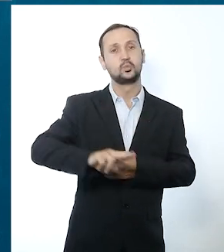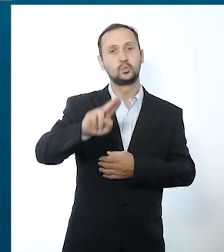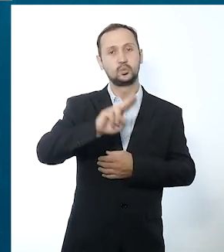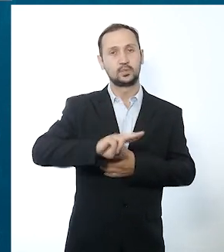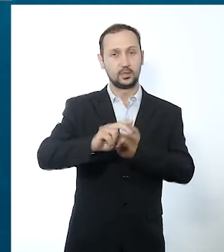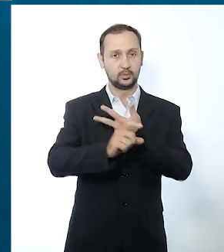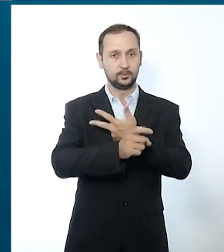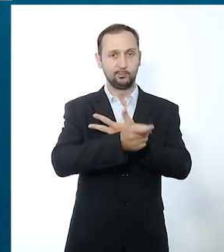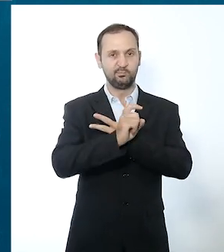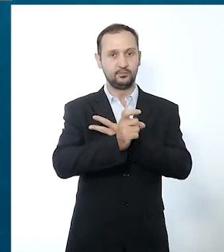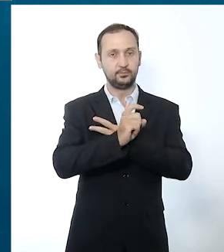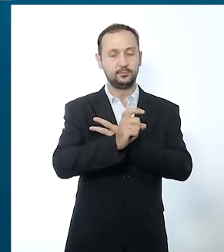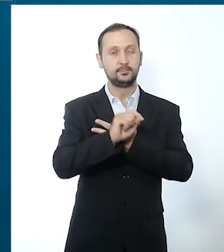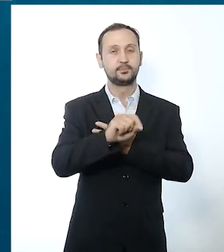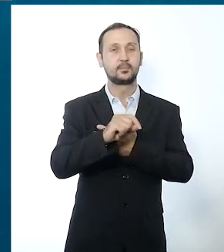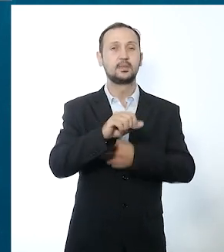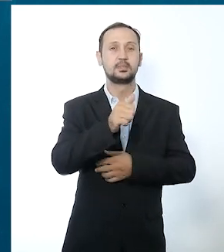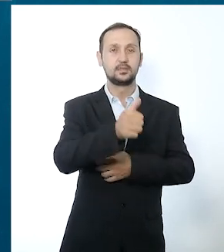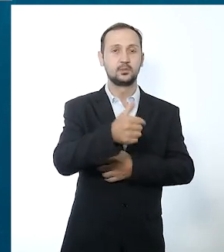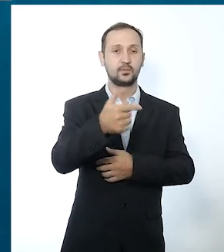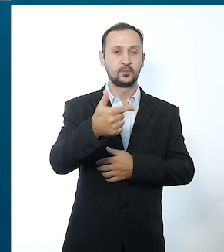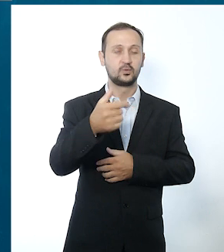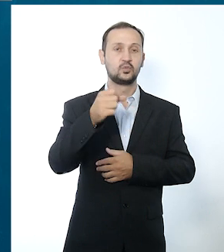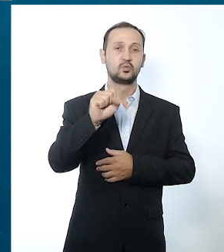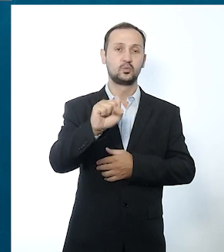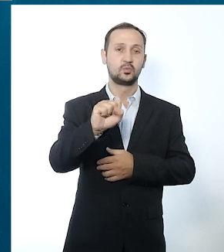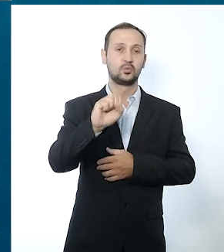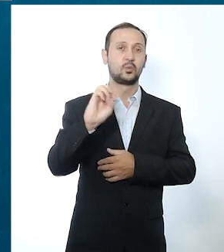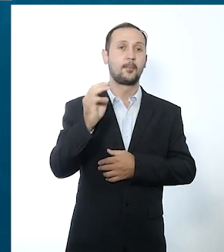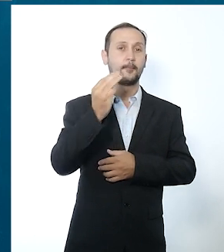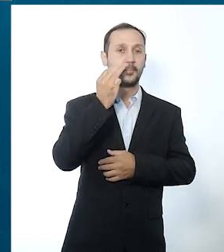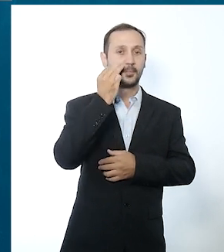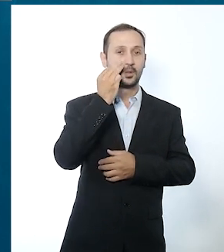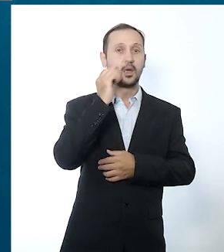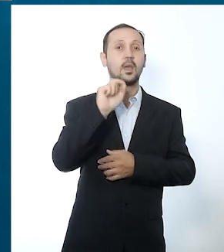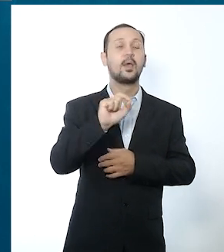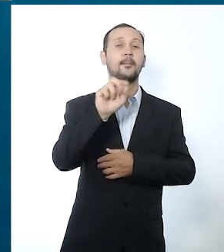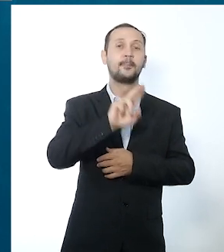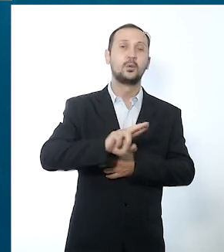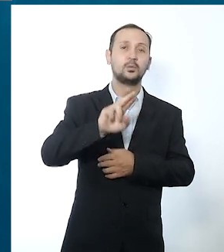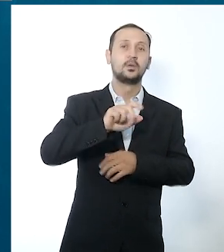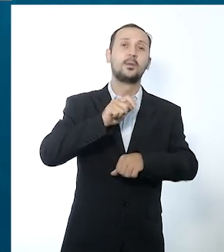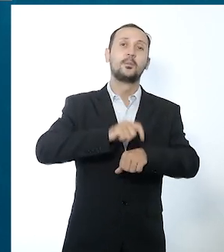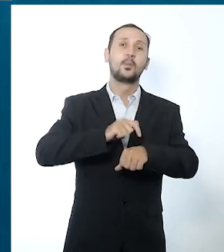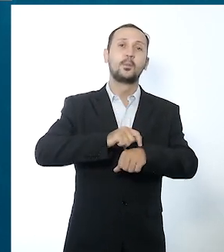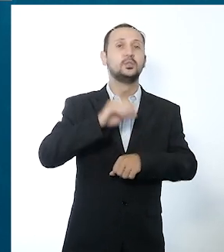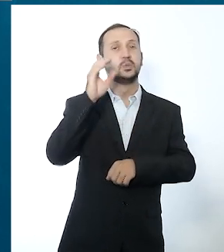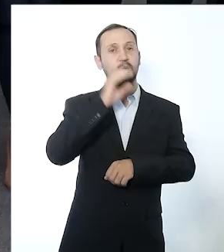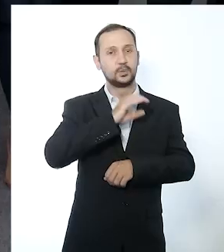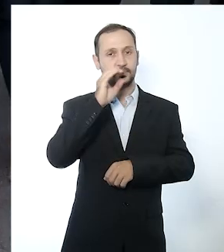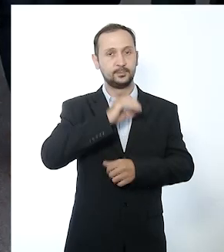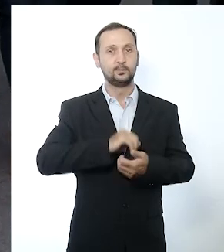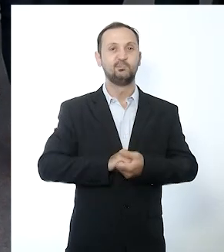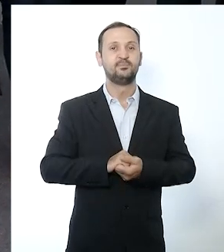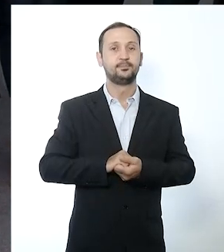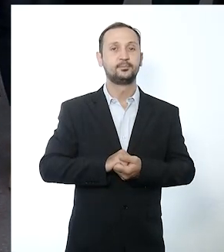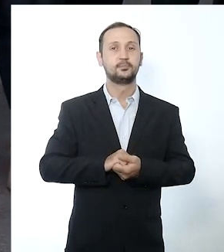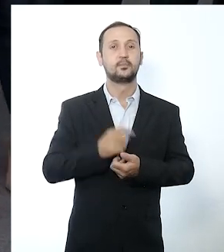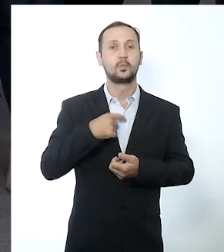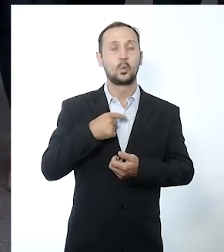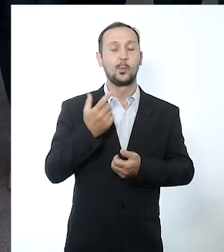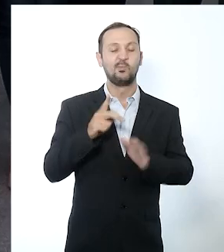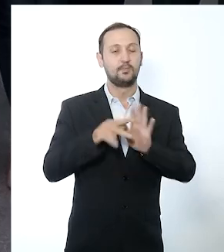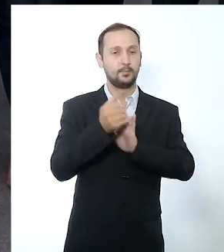utilizados pelo Poder Executivo, 128 milhões foram reservados para uso em situações de emergência. Ao